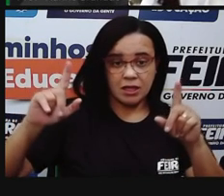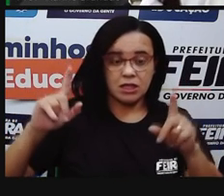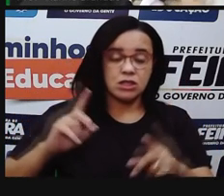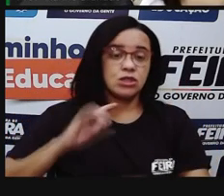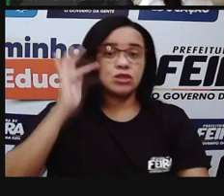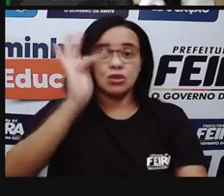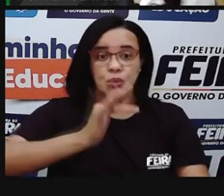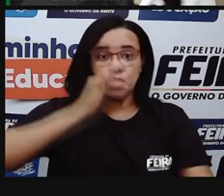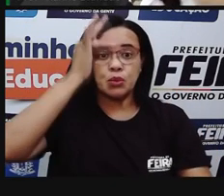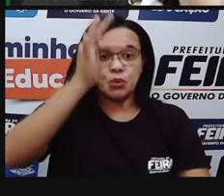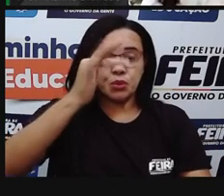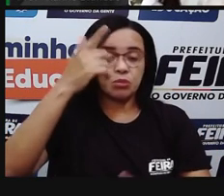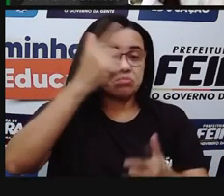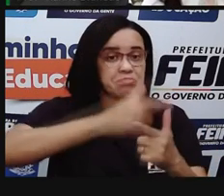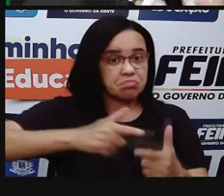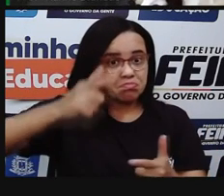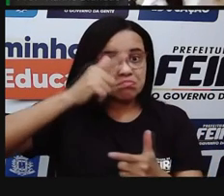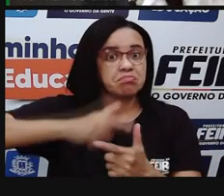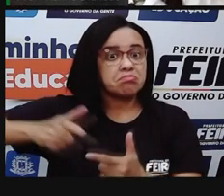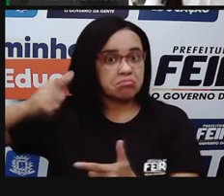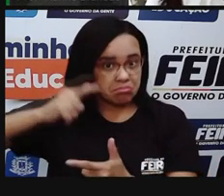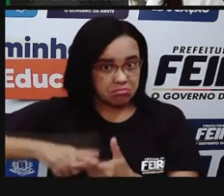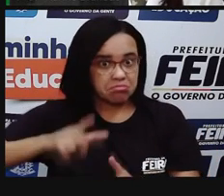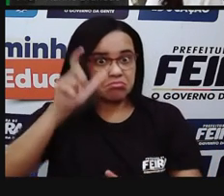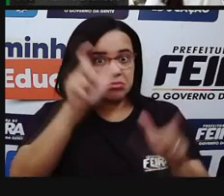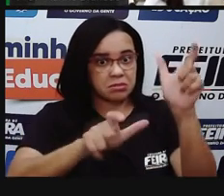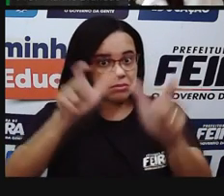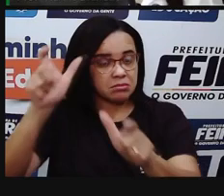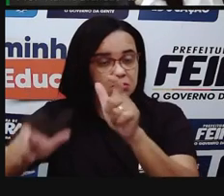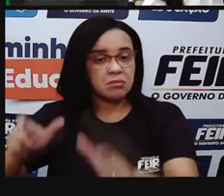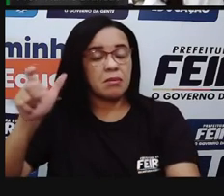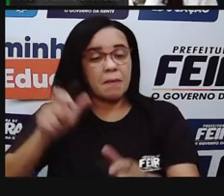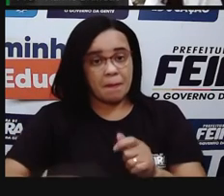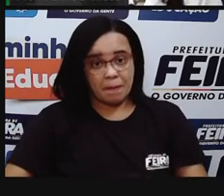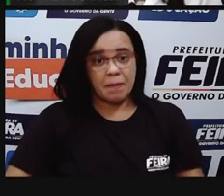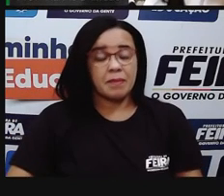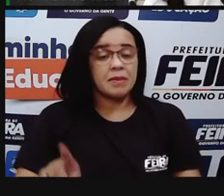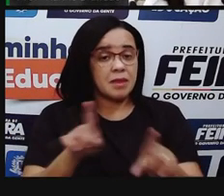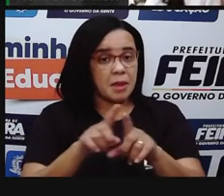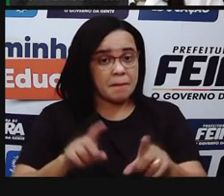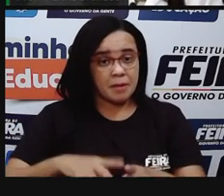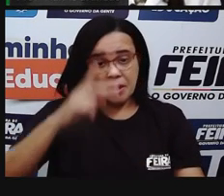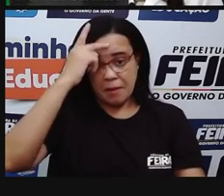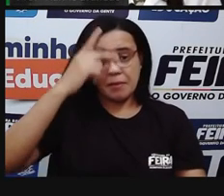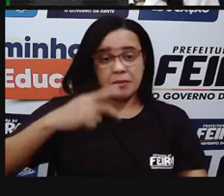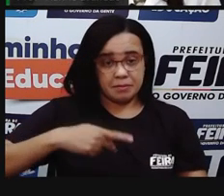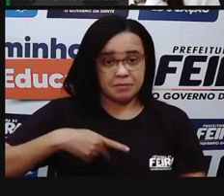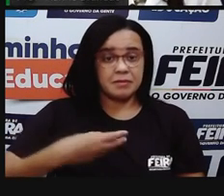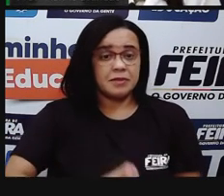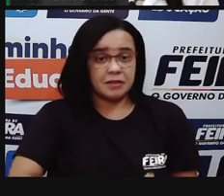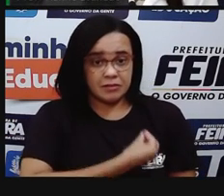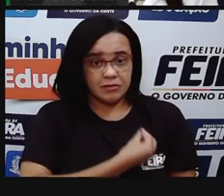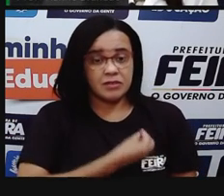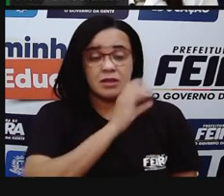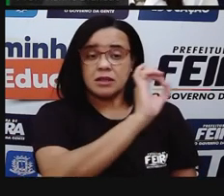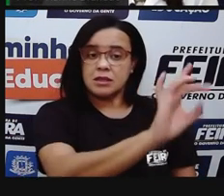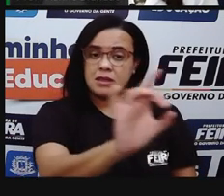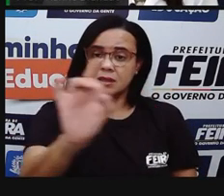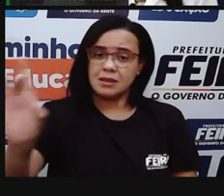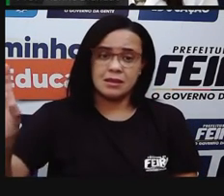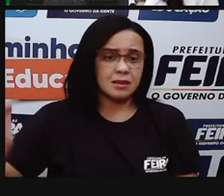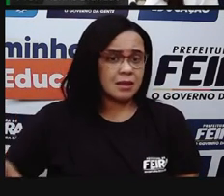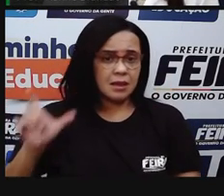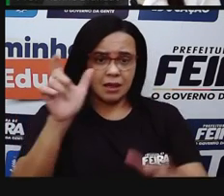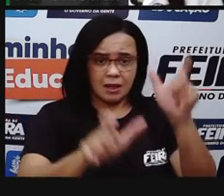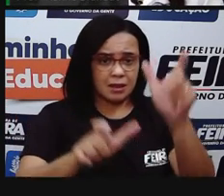nossa vida, pessoalmente, impacta na nossa sociedade, impacta na vida dos outros seres vivos que